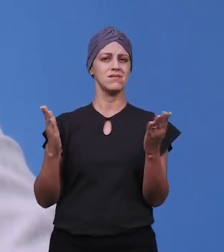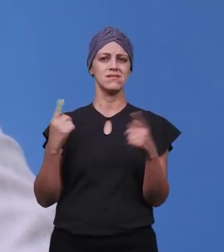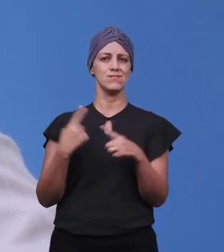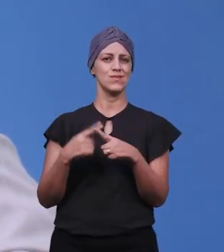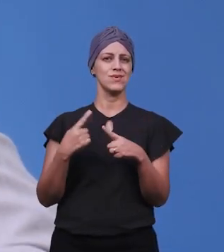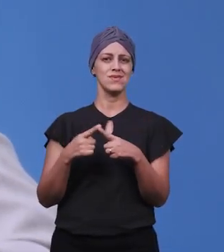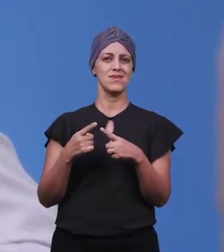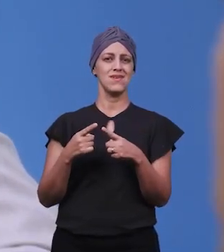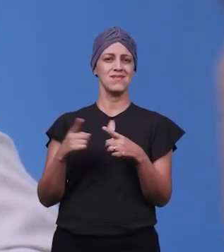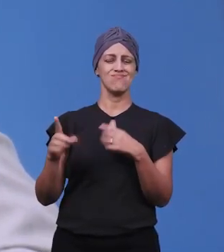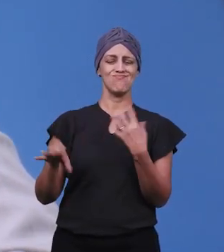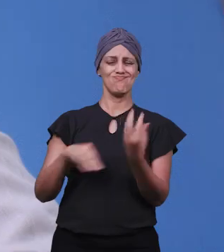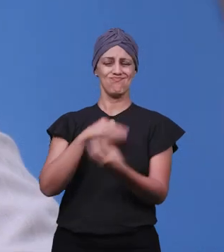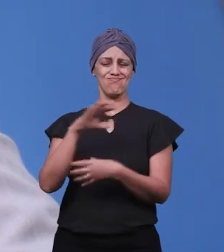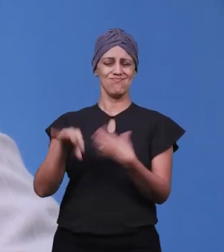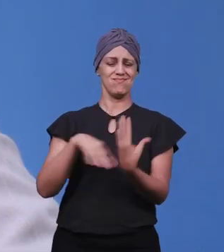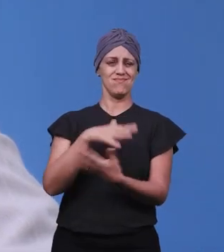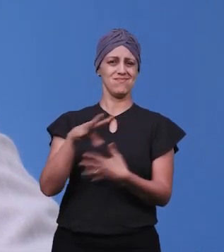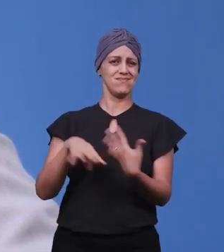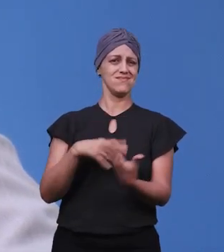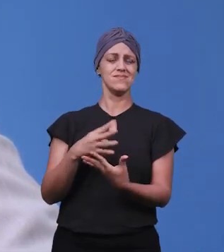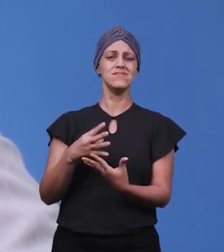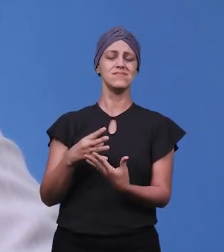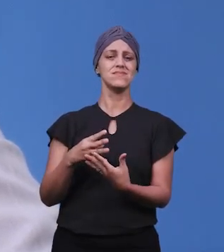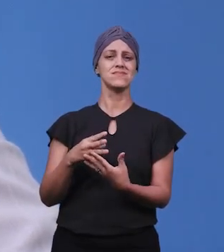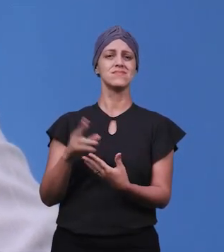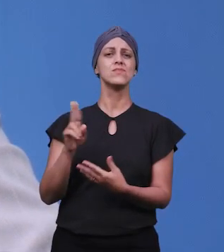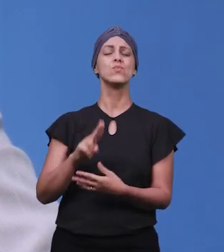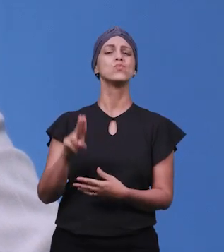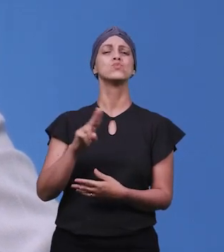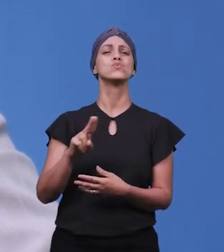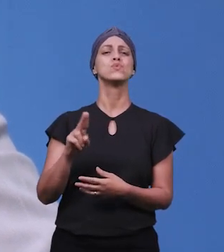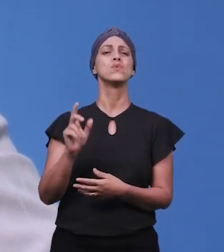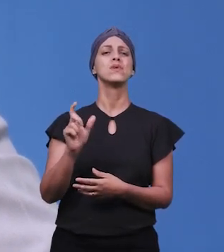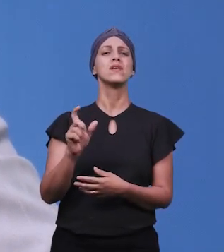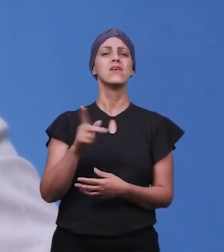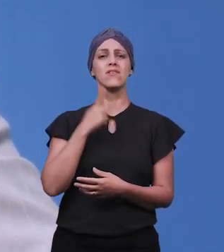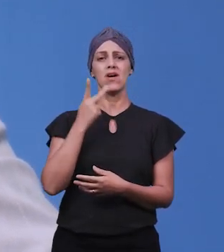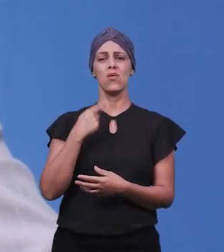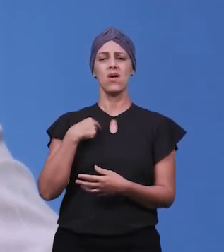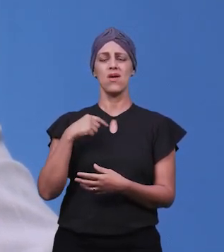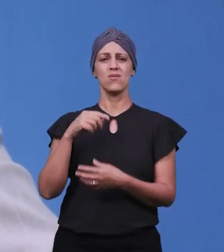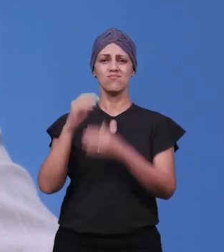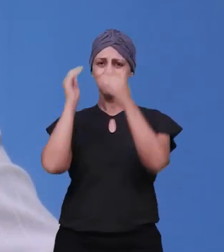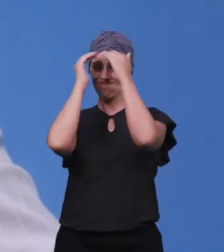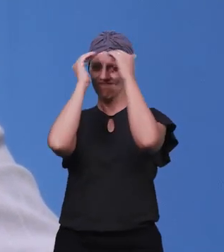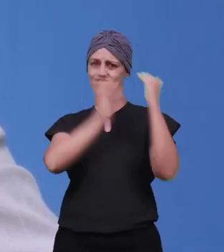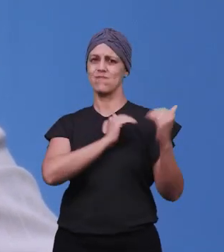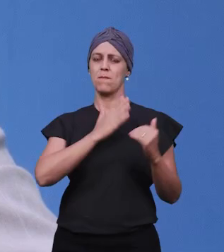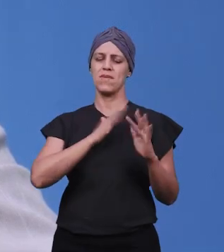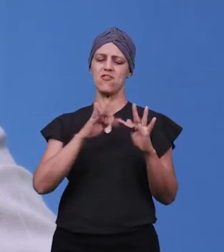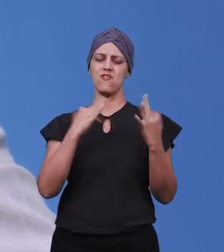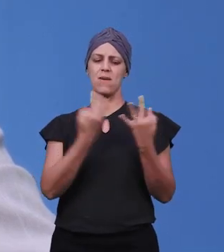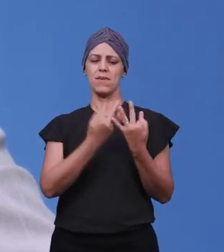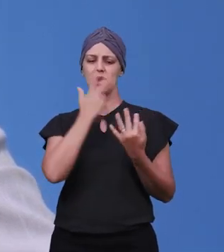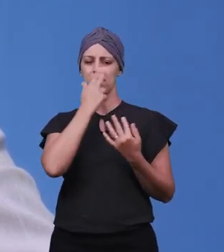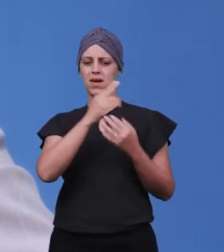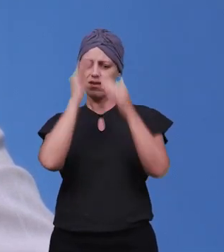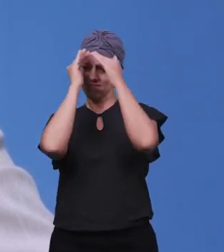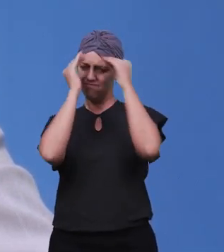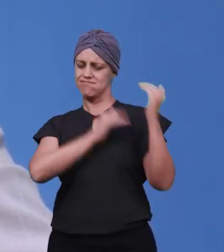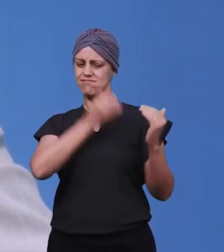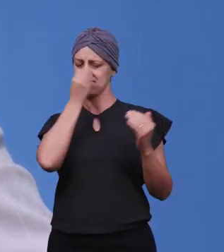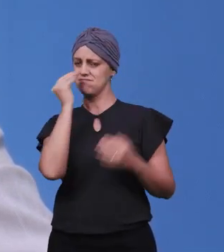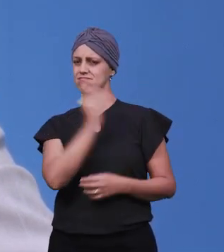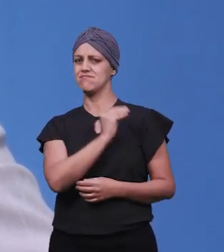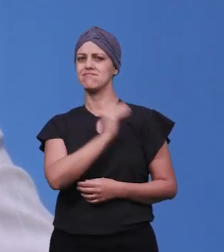né, devido aos envolvimentos dele. E ele até usou um termo dizendo o seguinte: eu desonrei a minha família.